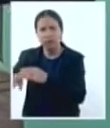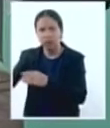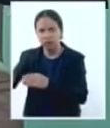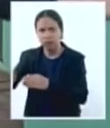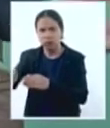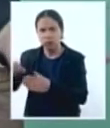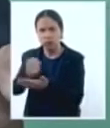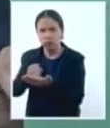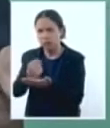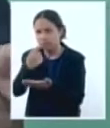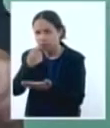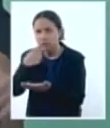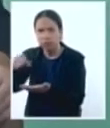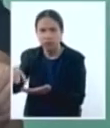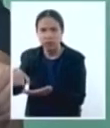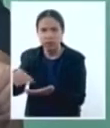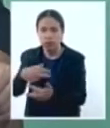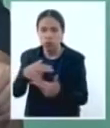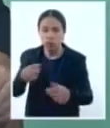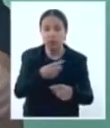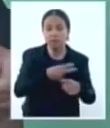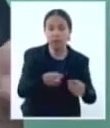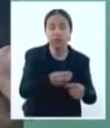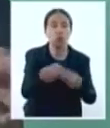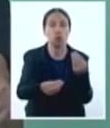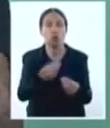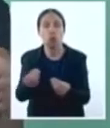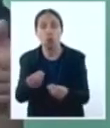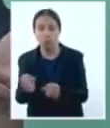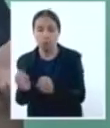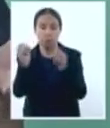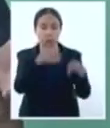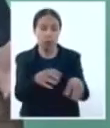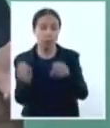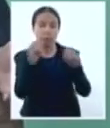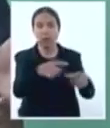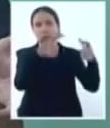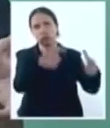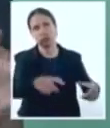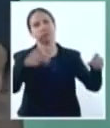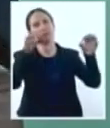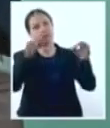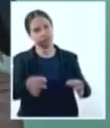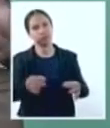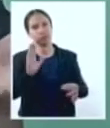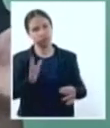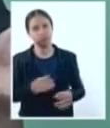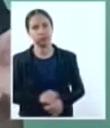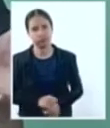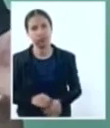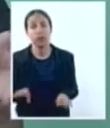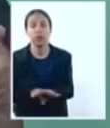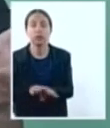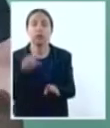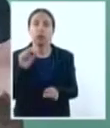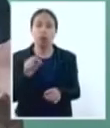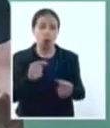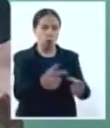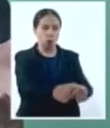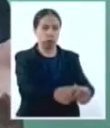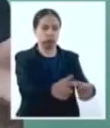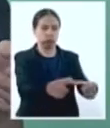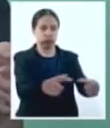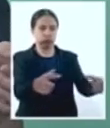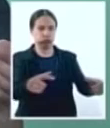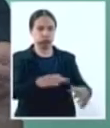produtos dele que estão vencendo. Sim, né? Entendi. E em termos de volume, também não vai ser um volume tão avassalador que vai aumentar tanto esse